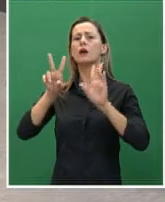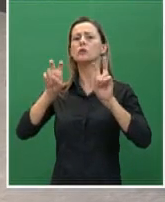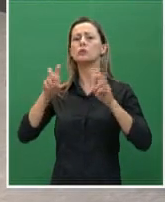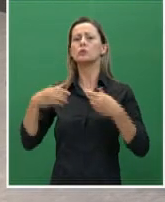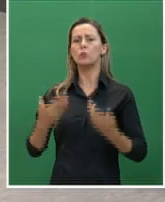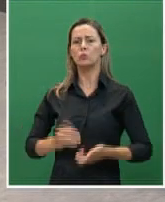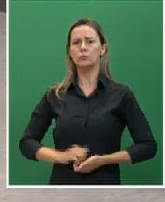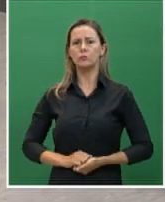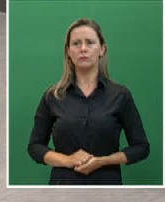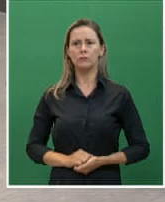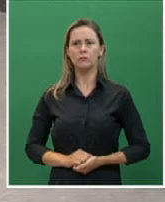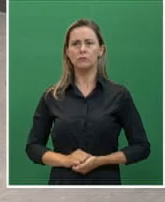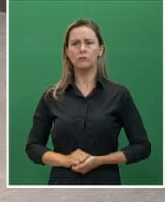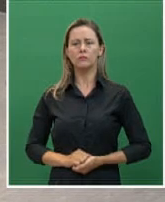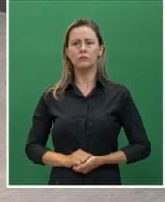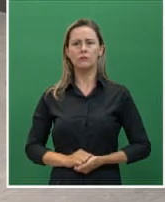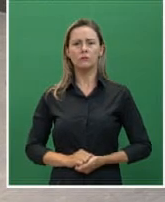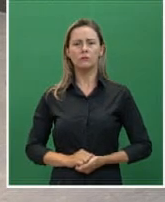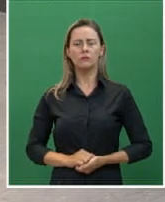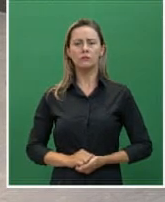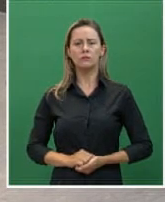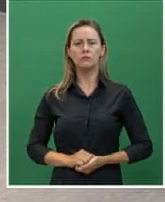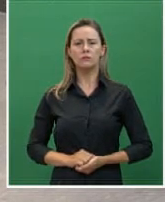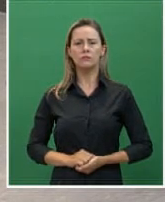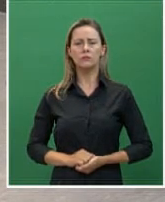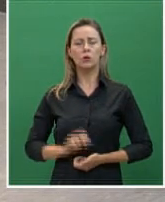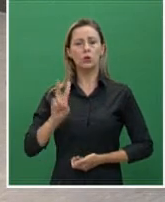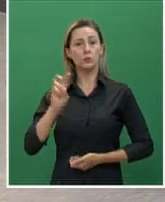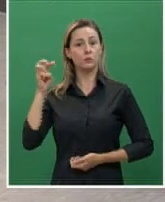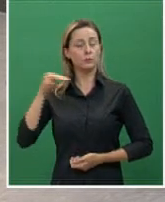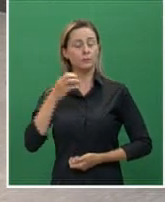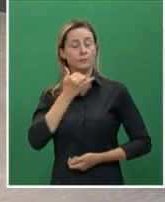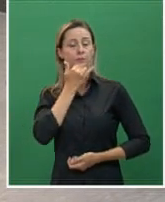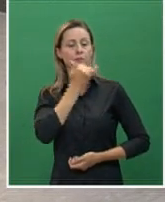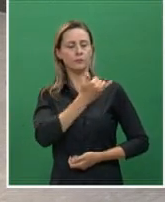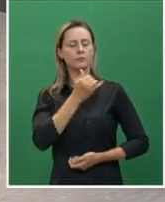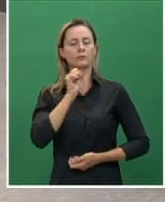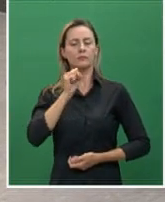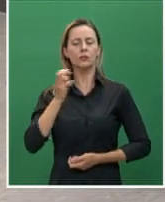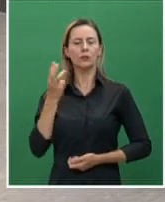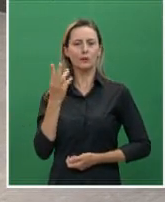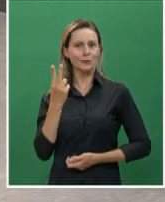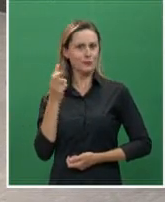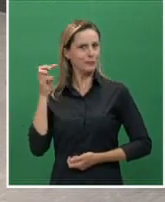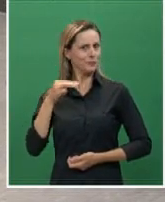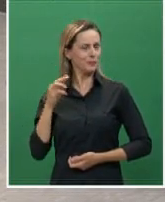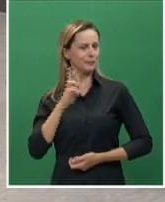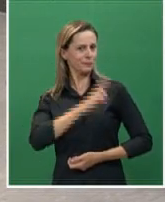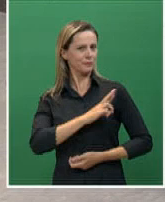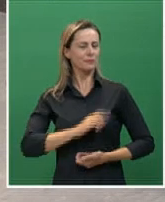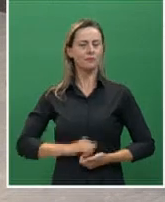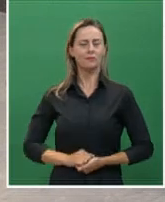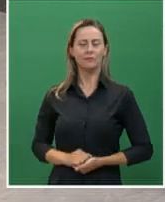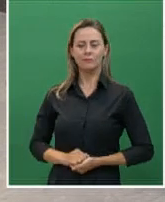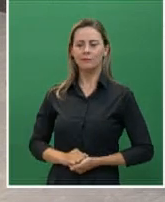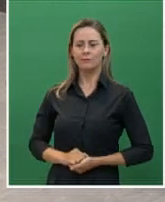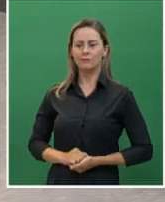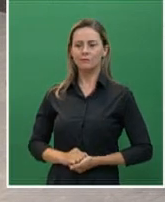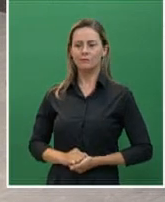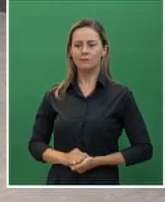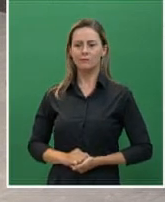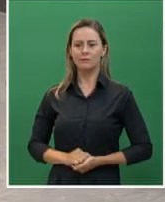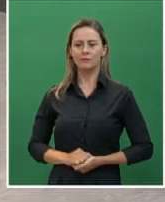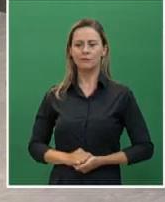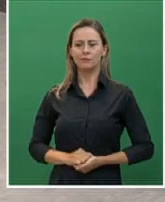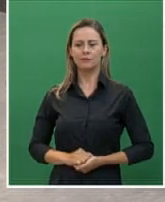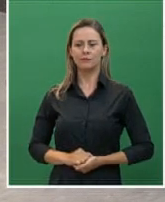um minuto há 22 Minutos perdão ó tá ligado a proposição do